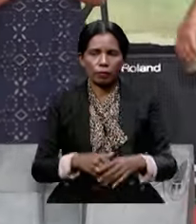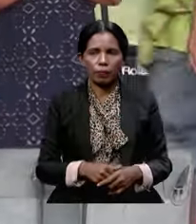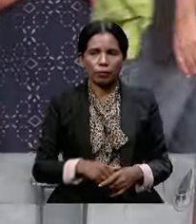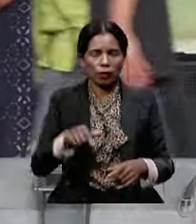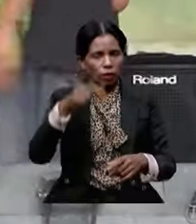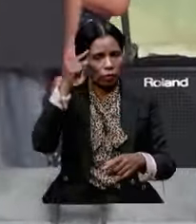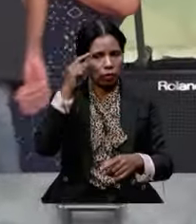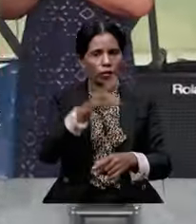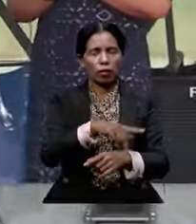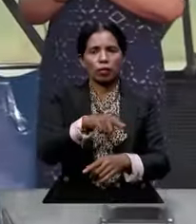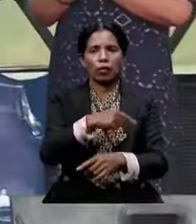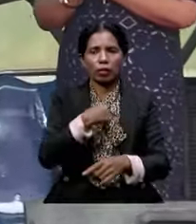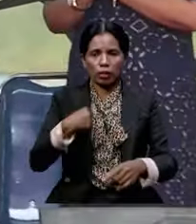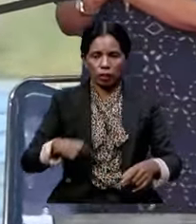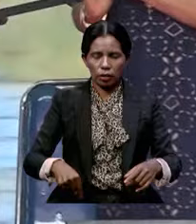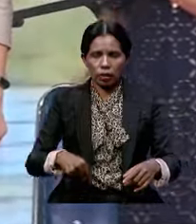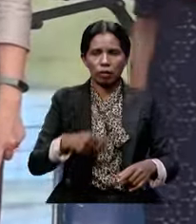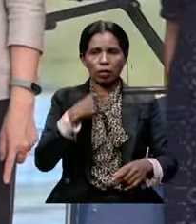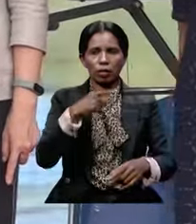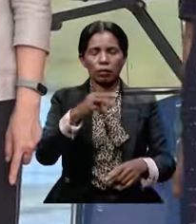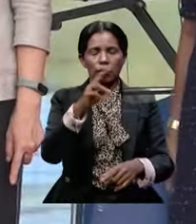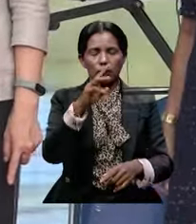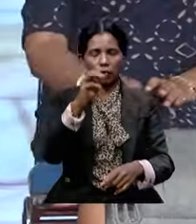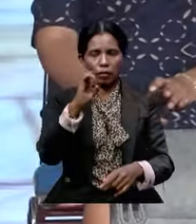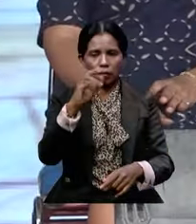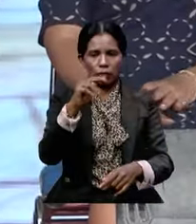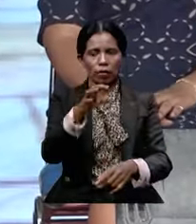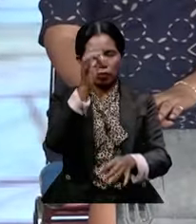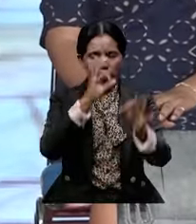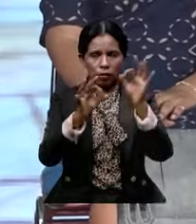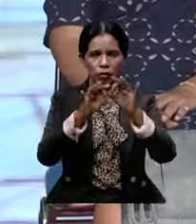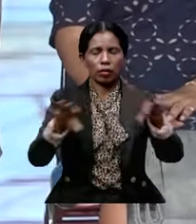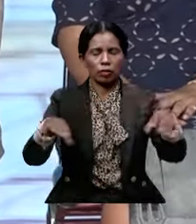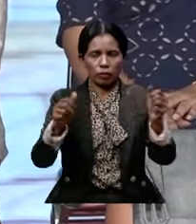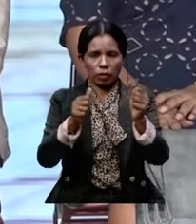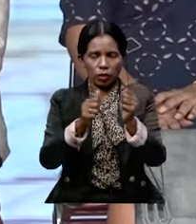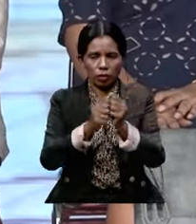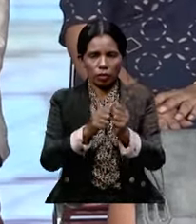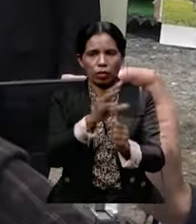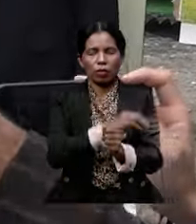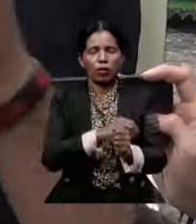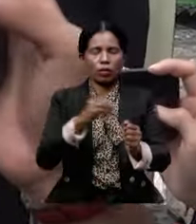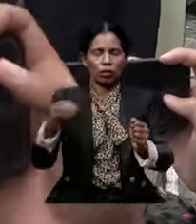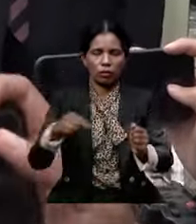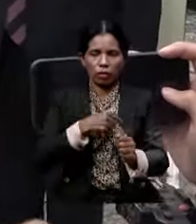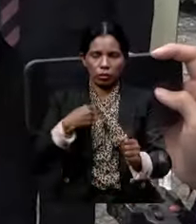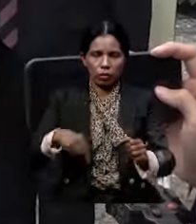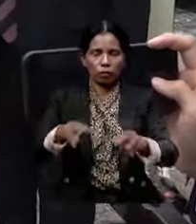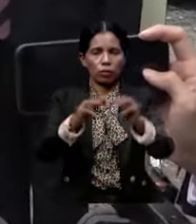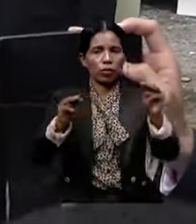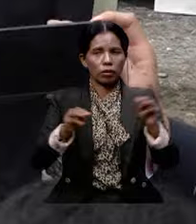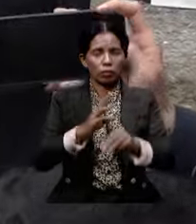Governador província Hunan República China, Mao Wimin, Fier Katak, a cooperação entre província Hunan e o município